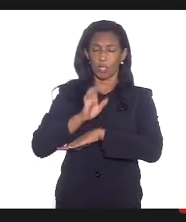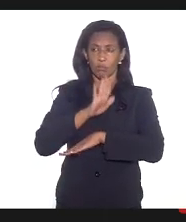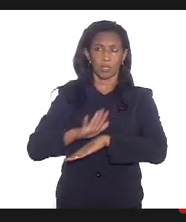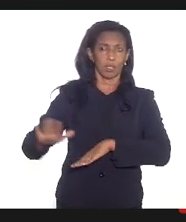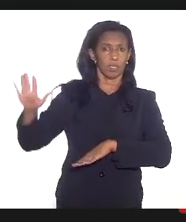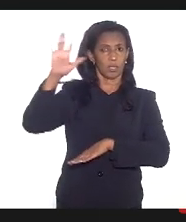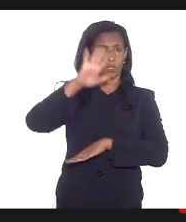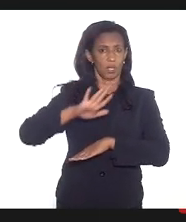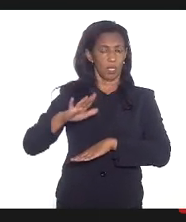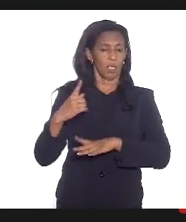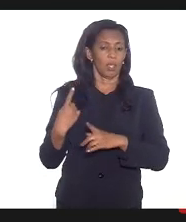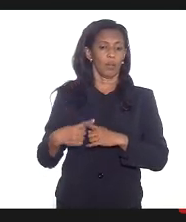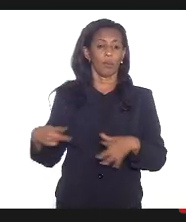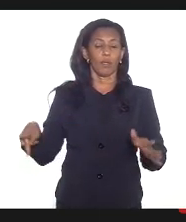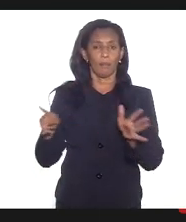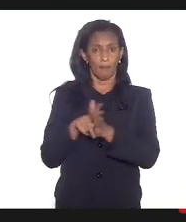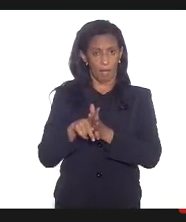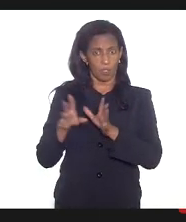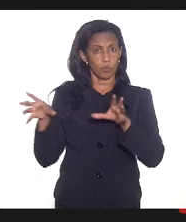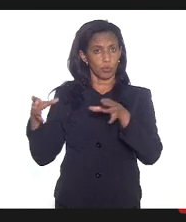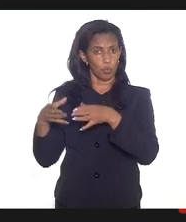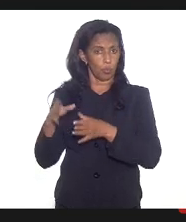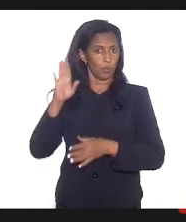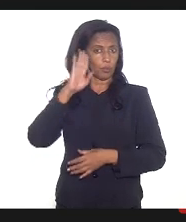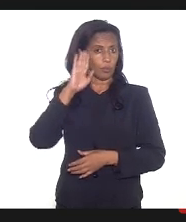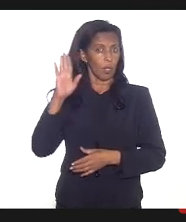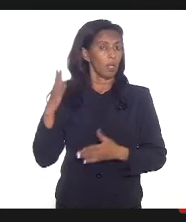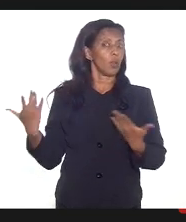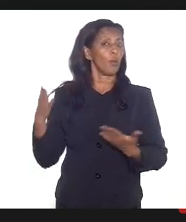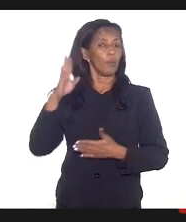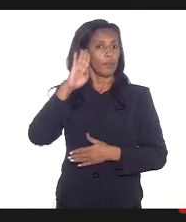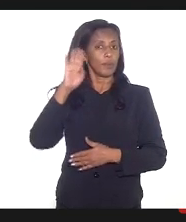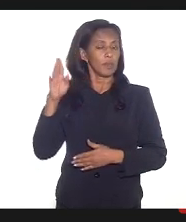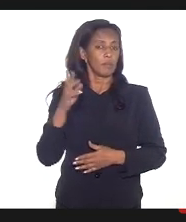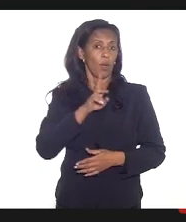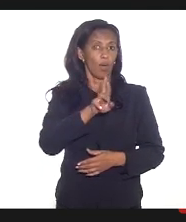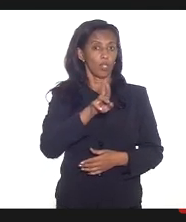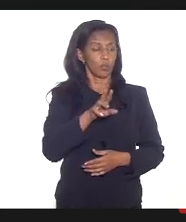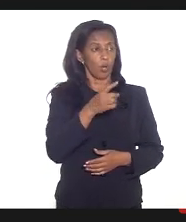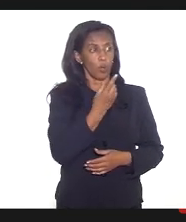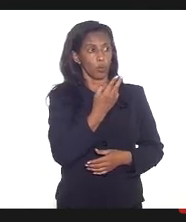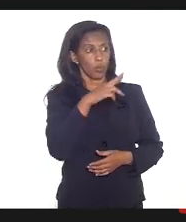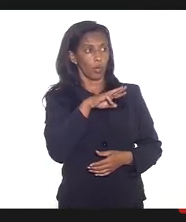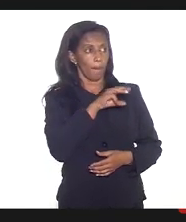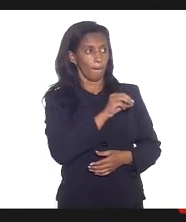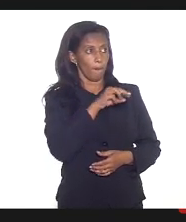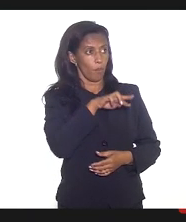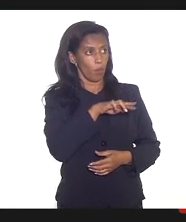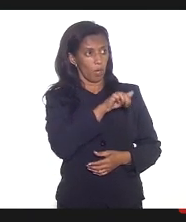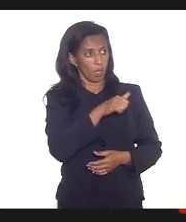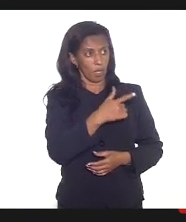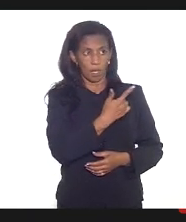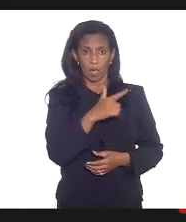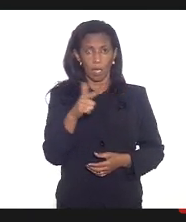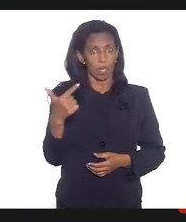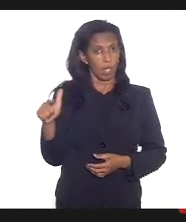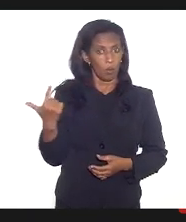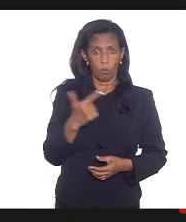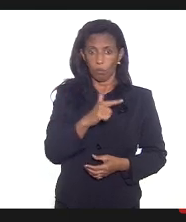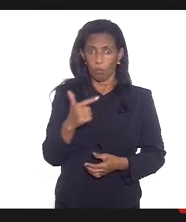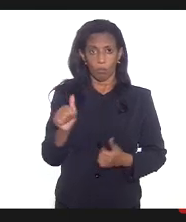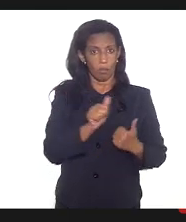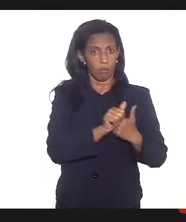porque fazem parte dos grupos de militares e como prioridade respondendo a doutora morena elas não precisam